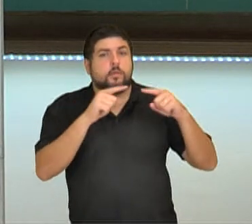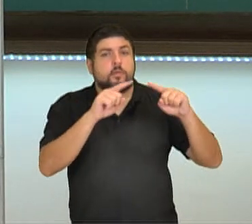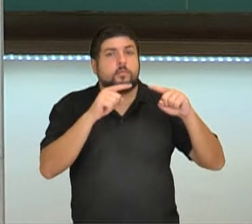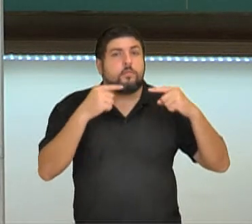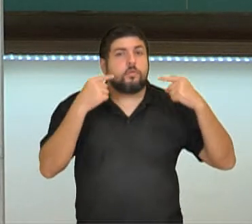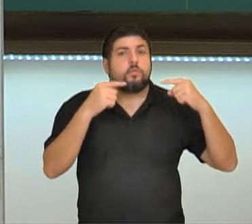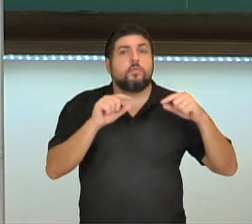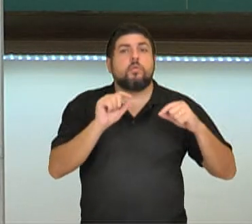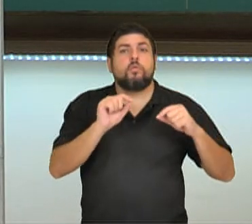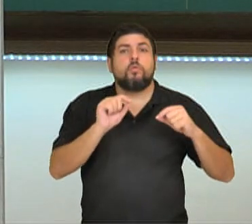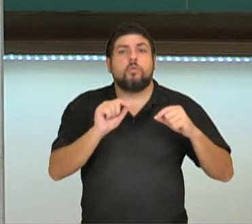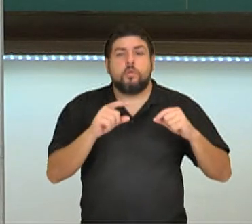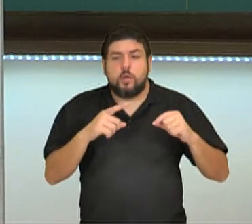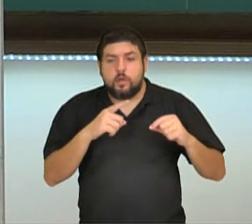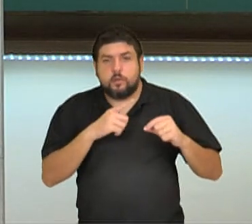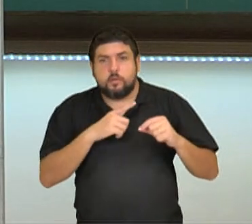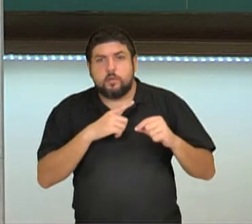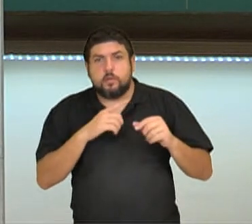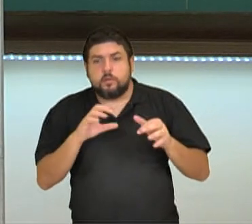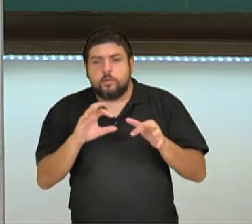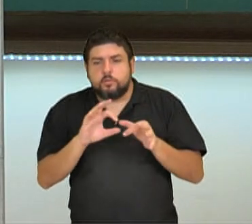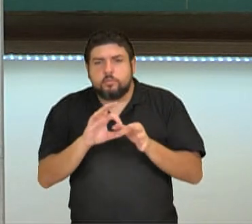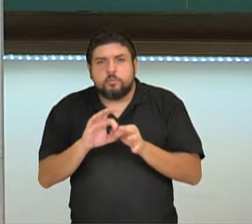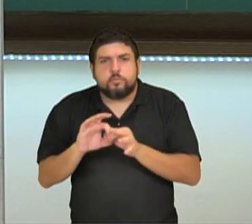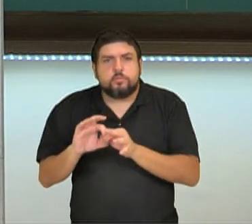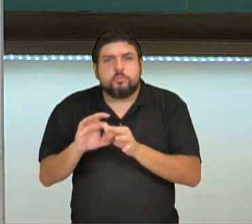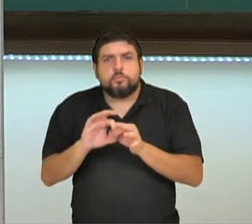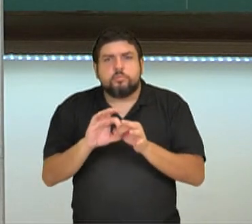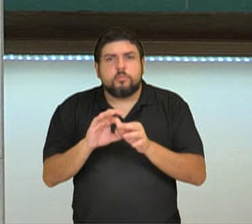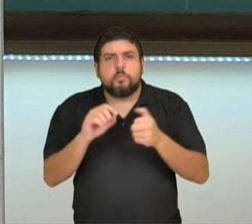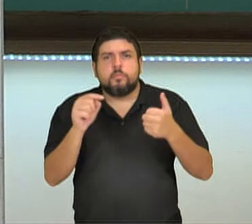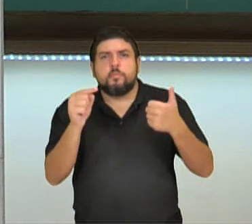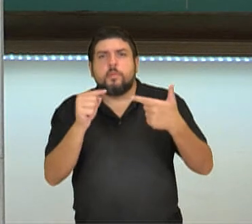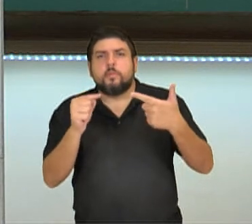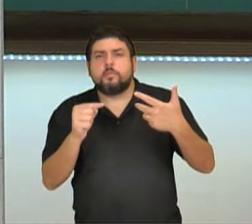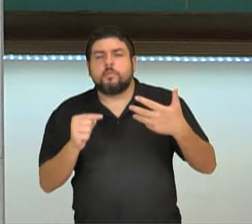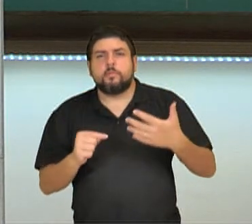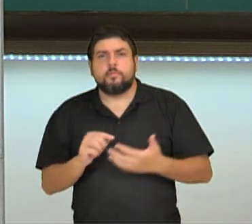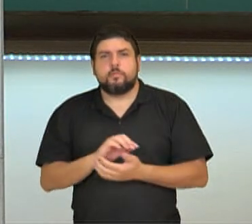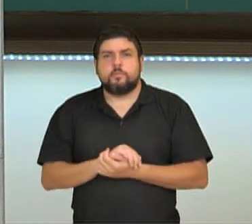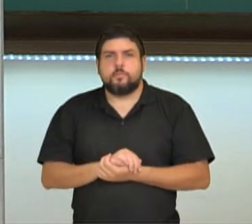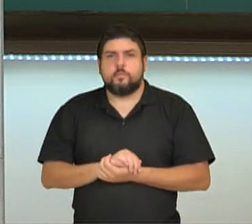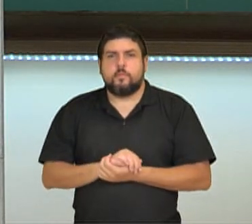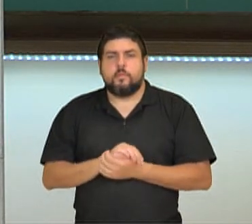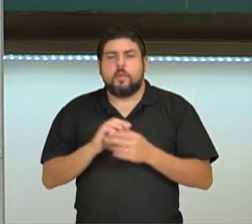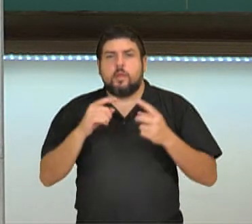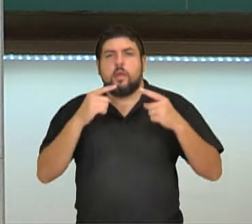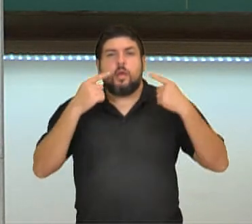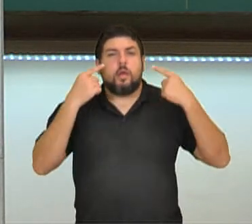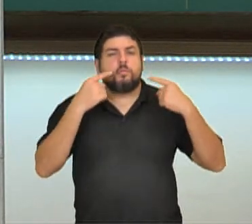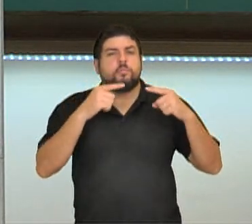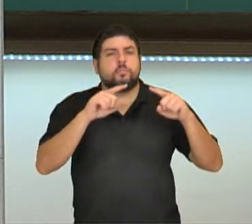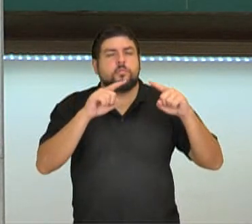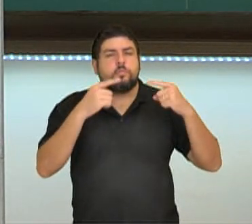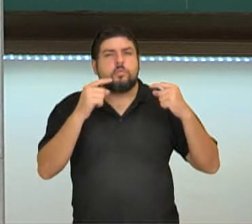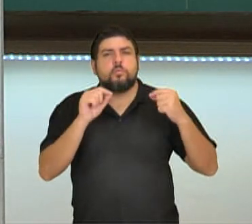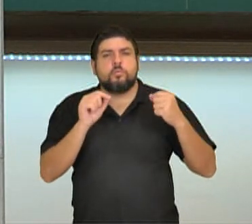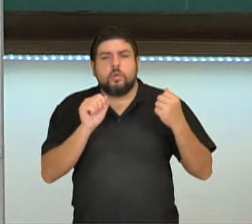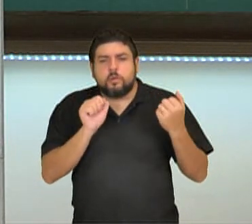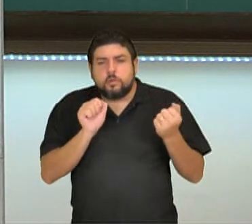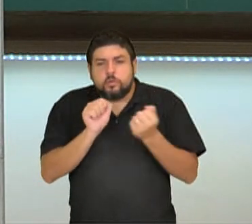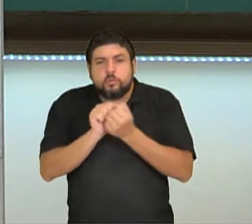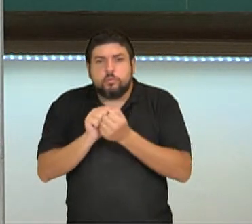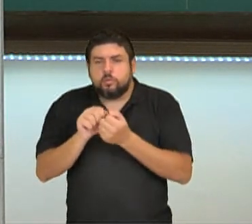a interligação de todos os elementos, tá? É a música que interliga